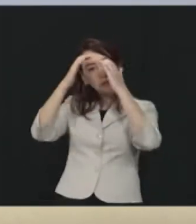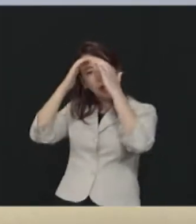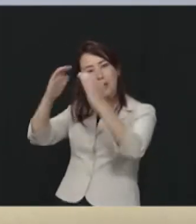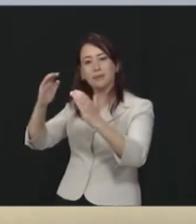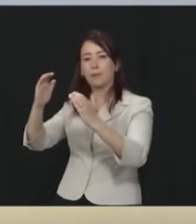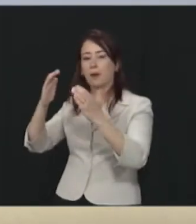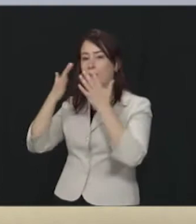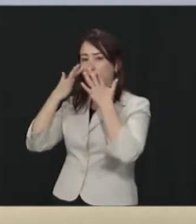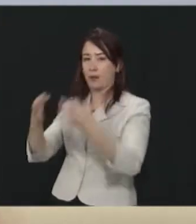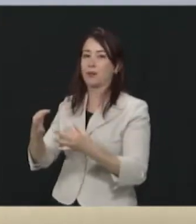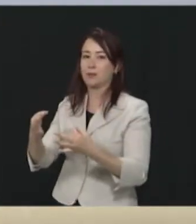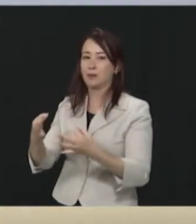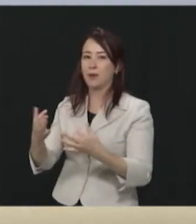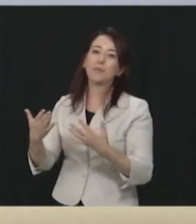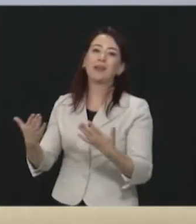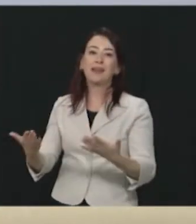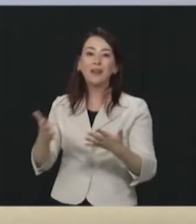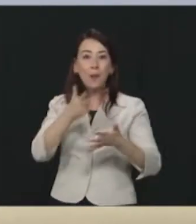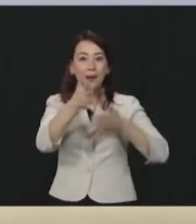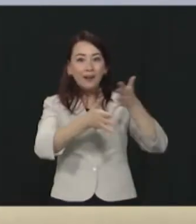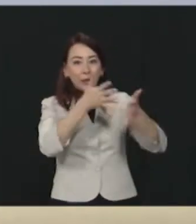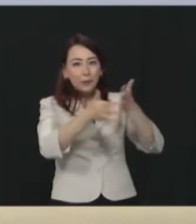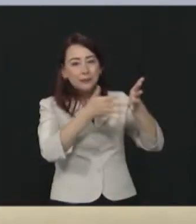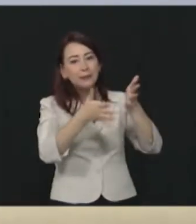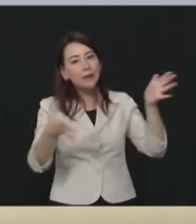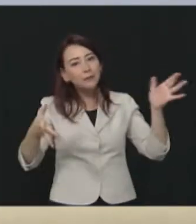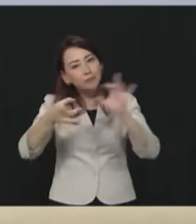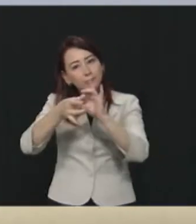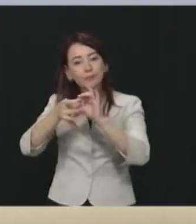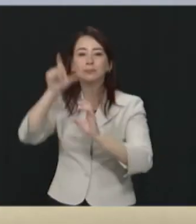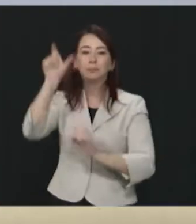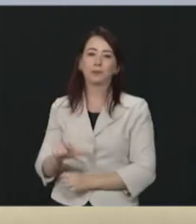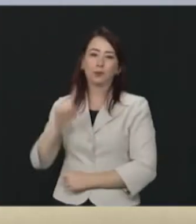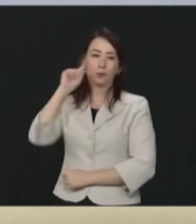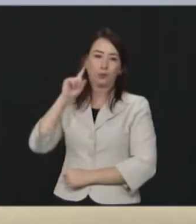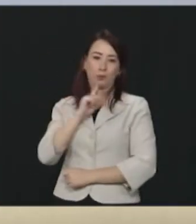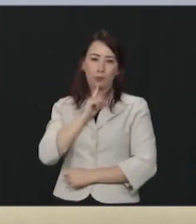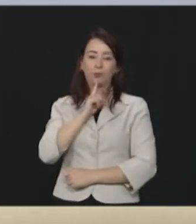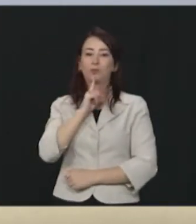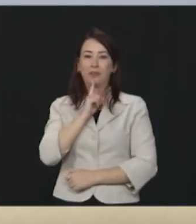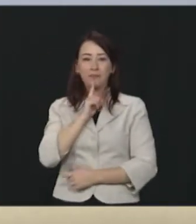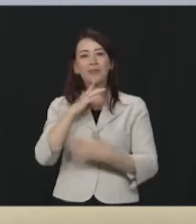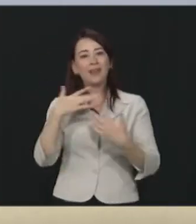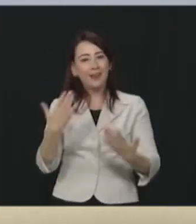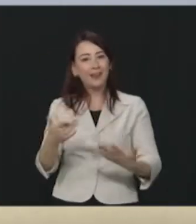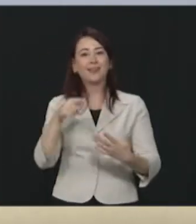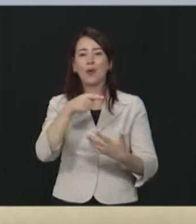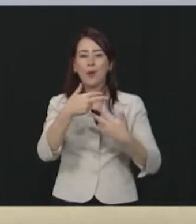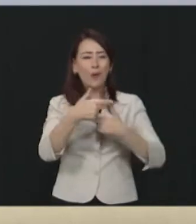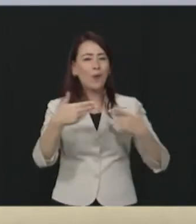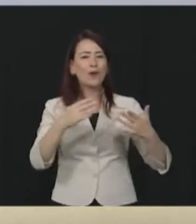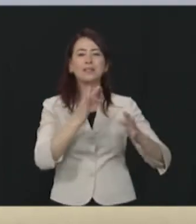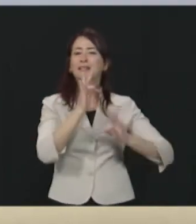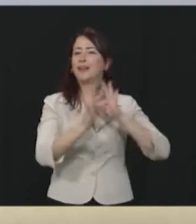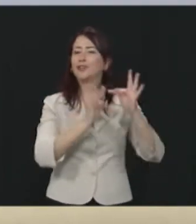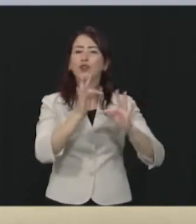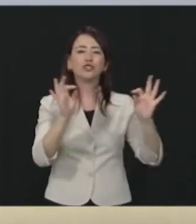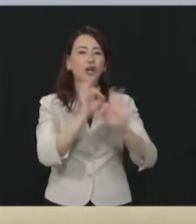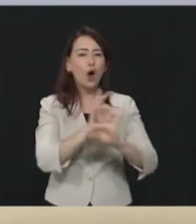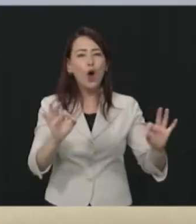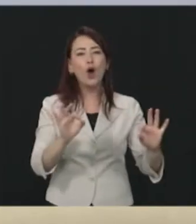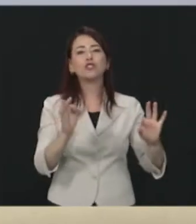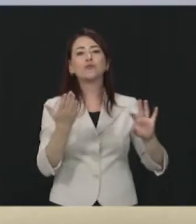Então, não existe língua de sinais sem o sujeito surdo, né? Então, essas iniciativas são maravilhosas, as tecnologias auxiliam